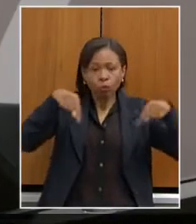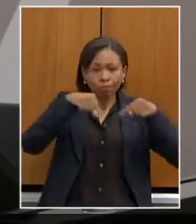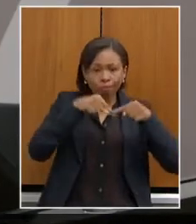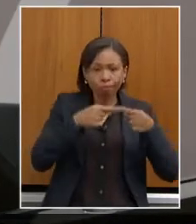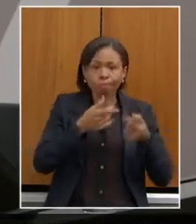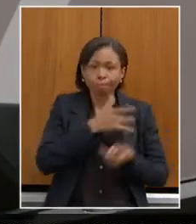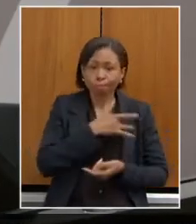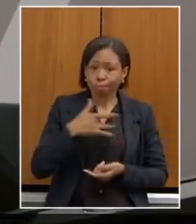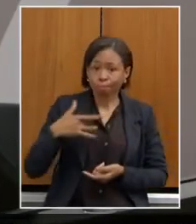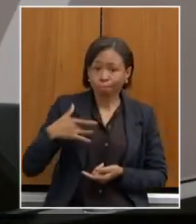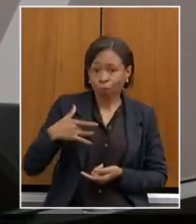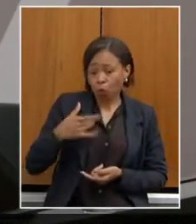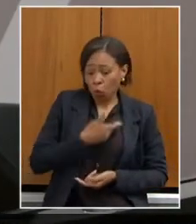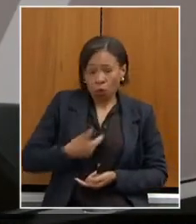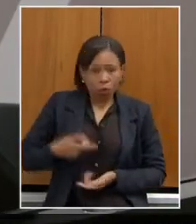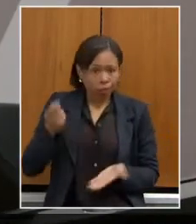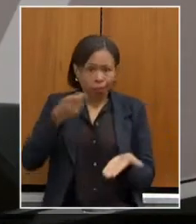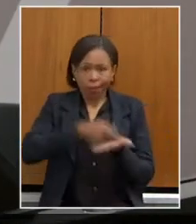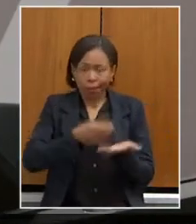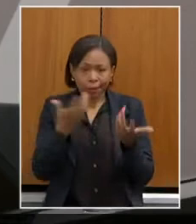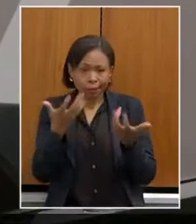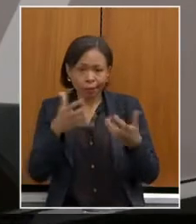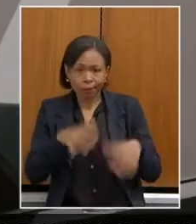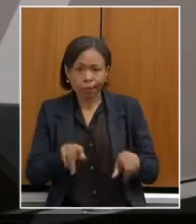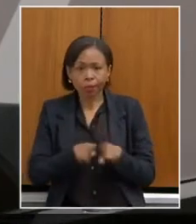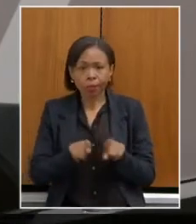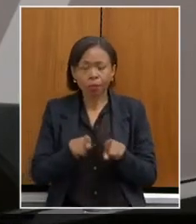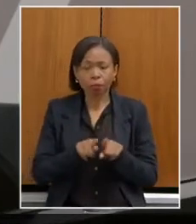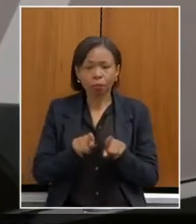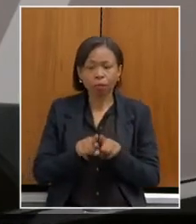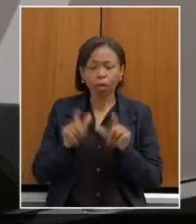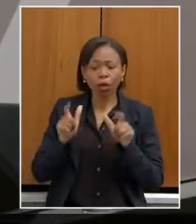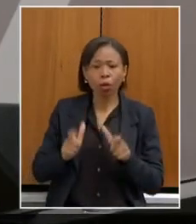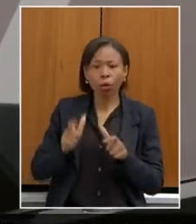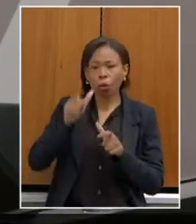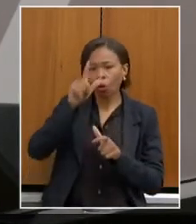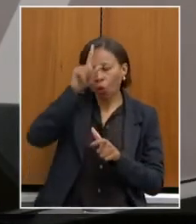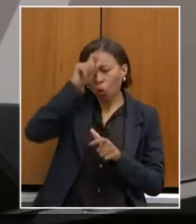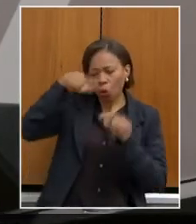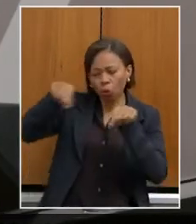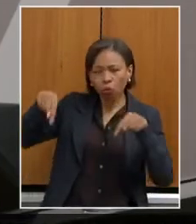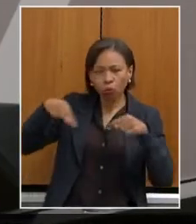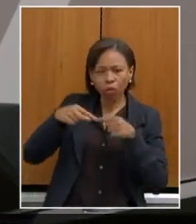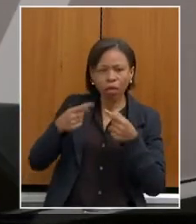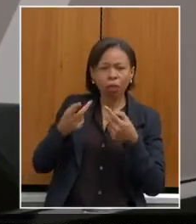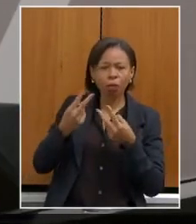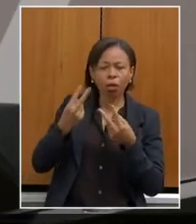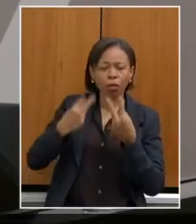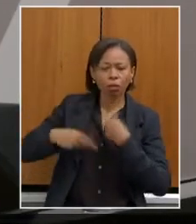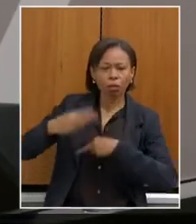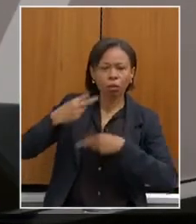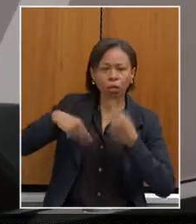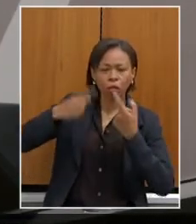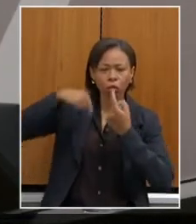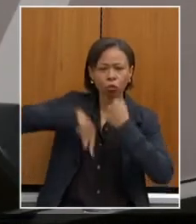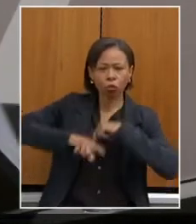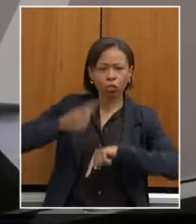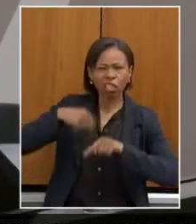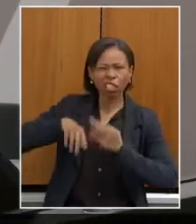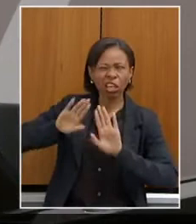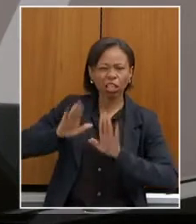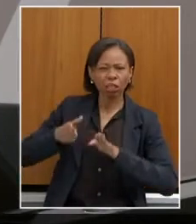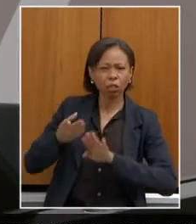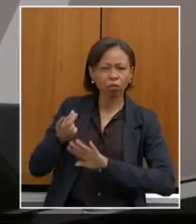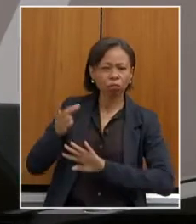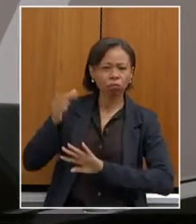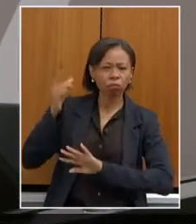Cachoeira do Pajeú a hemodiálise por exemplo de Minas Novas que se arrasta desde 2011 e também gostaríamos de ver